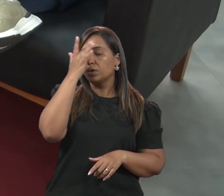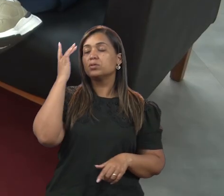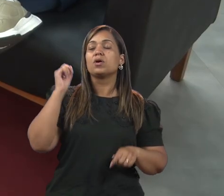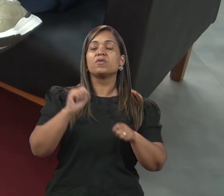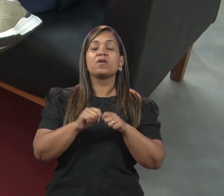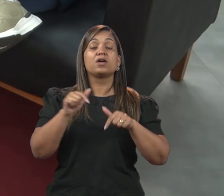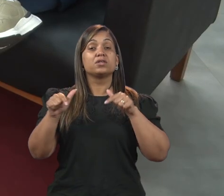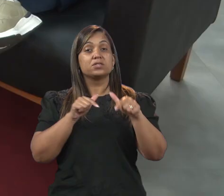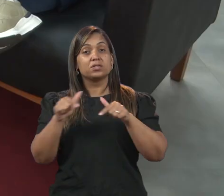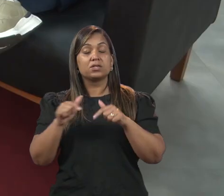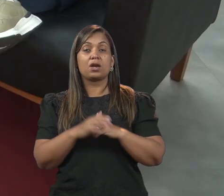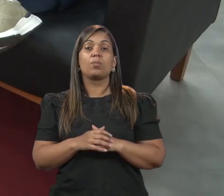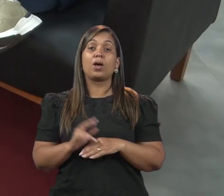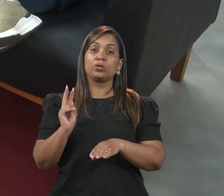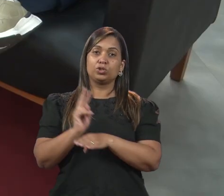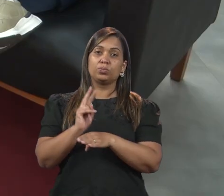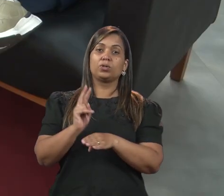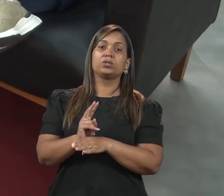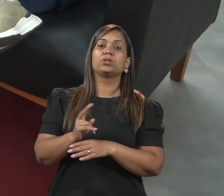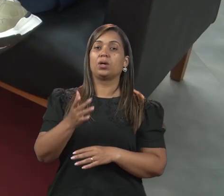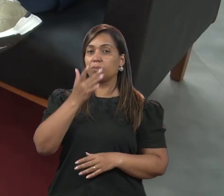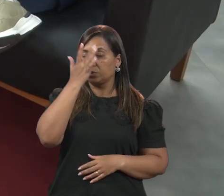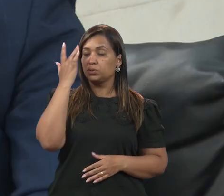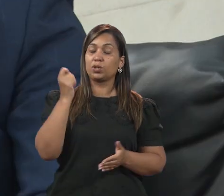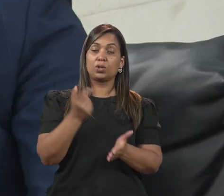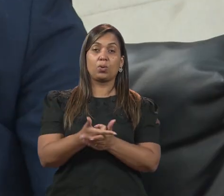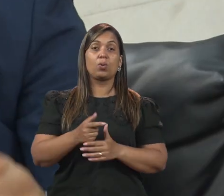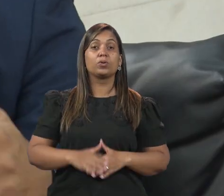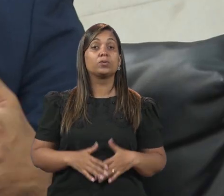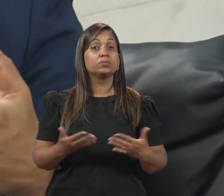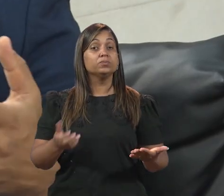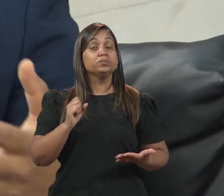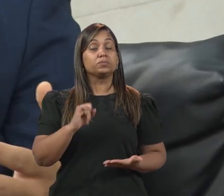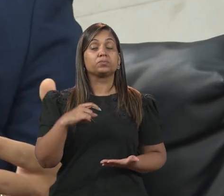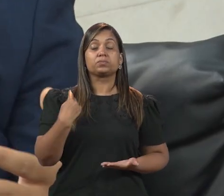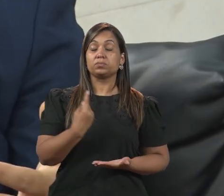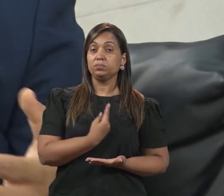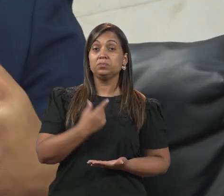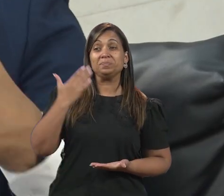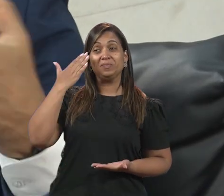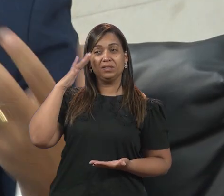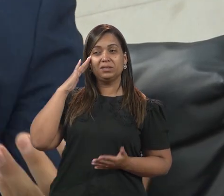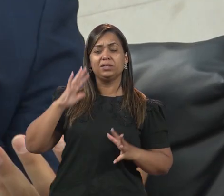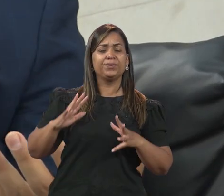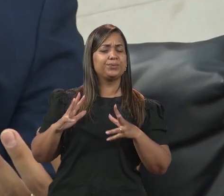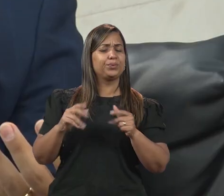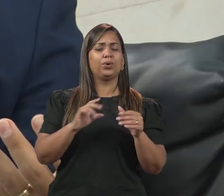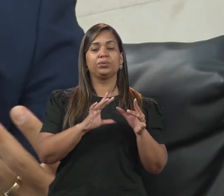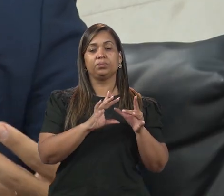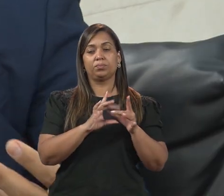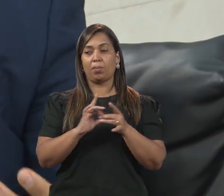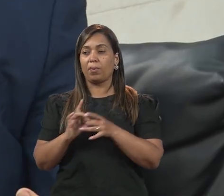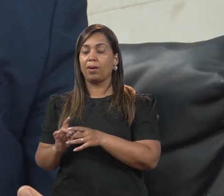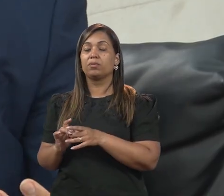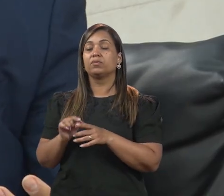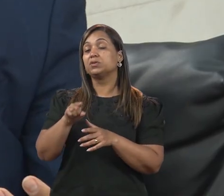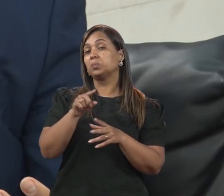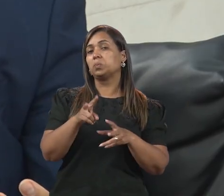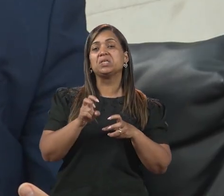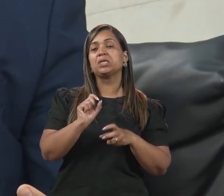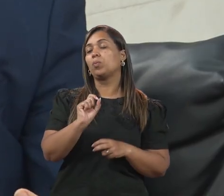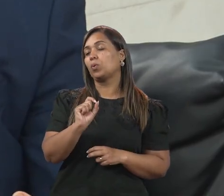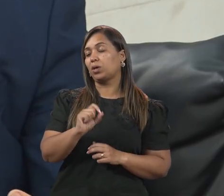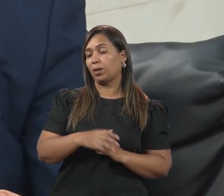de fiscalização aí, de proteção ao consumidor, né? Claro, porque se a gente entender todo um contexto, você